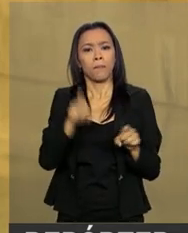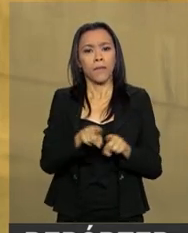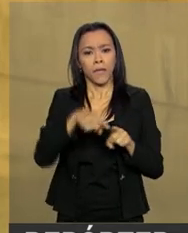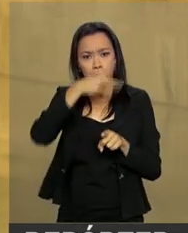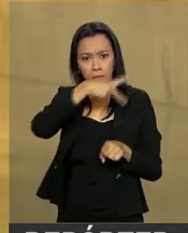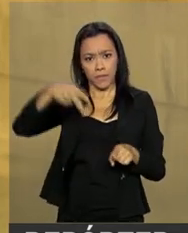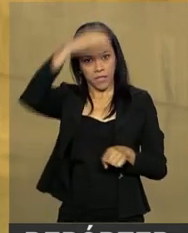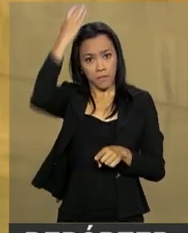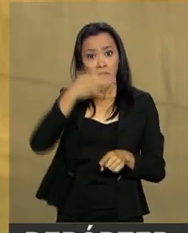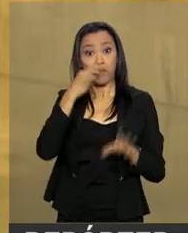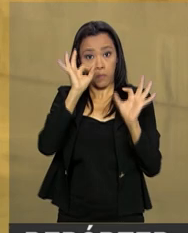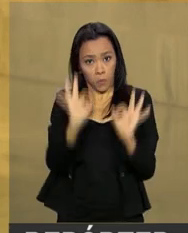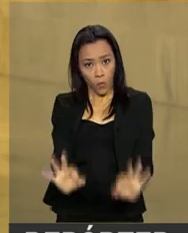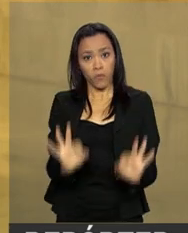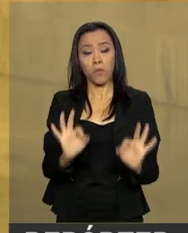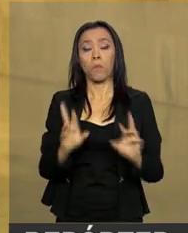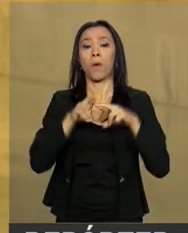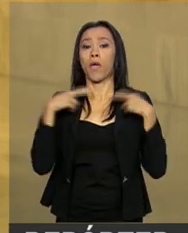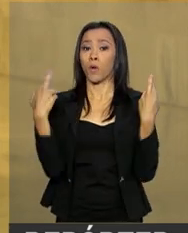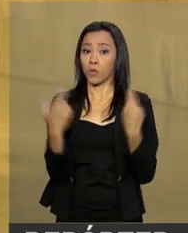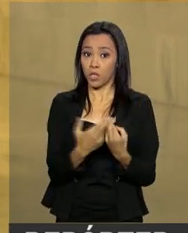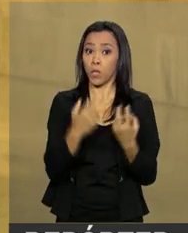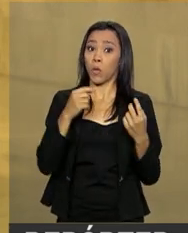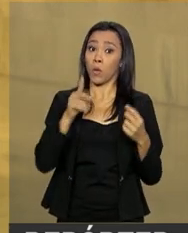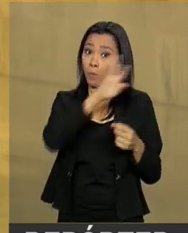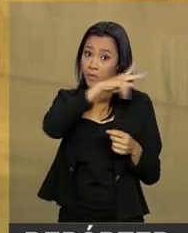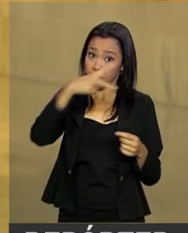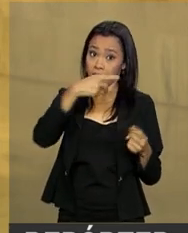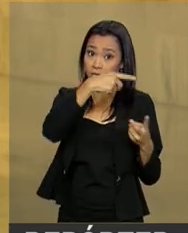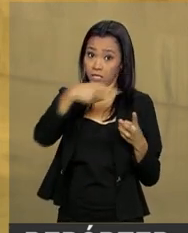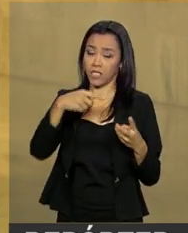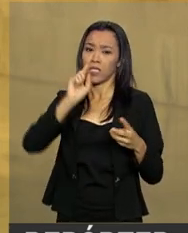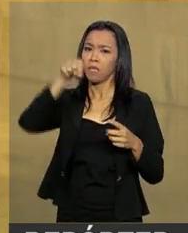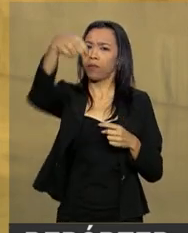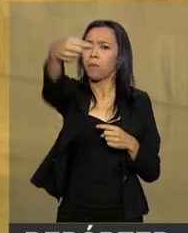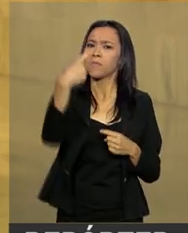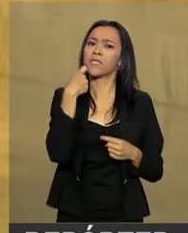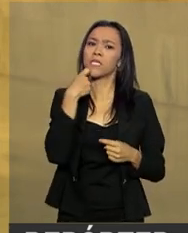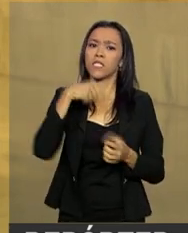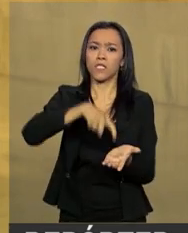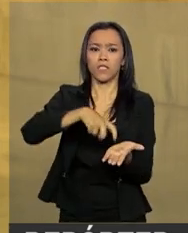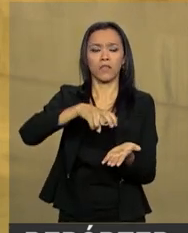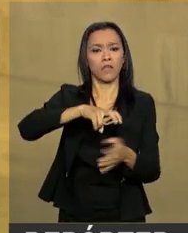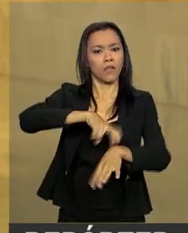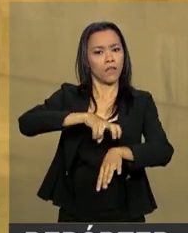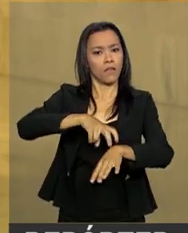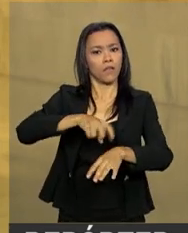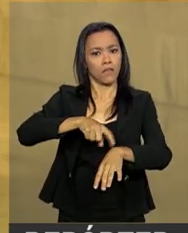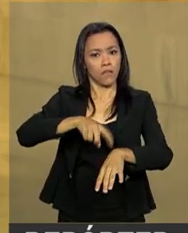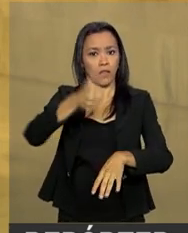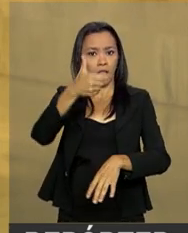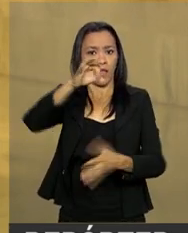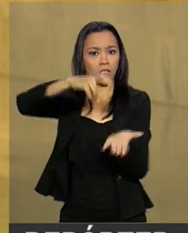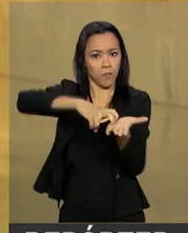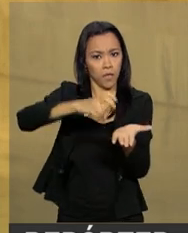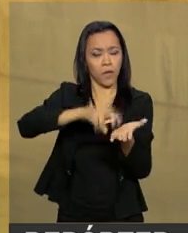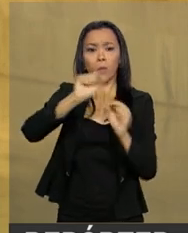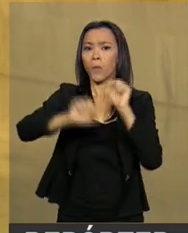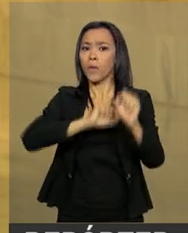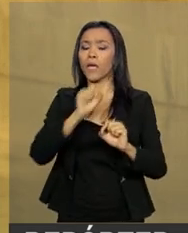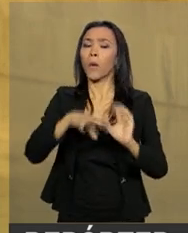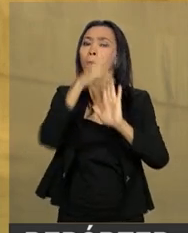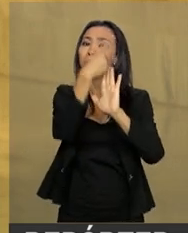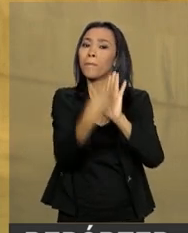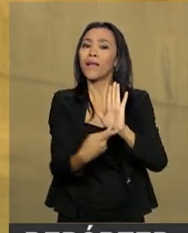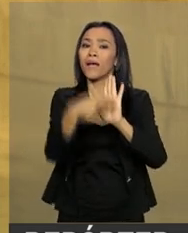reunião entre os presidentes dessas instituições na próxima sexta-feira, às 10 horas da manhã, para tratar do Plano Nacional de